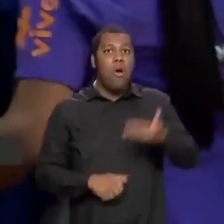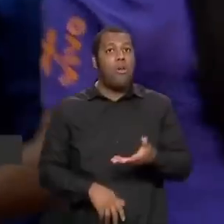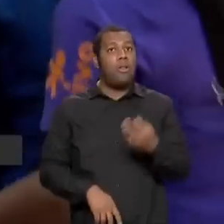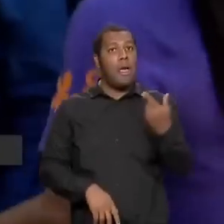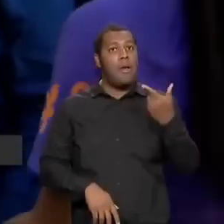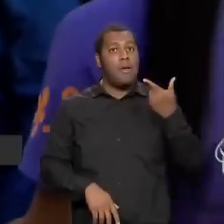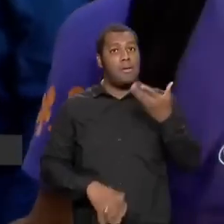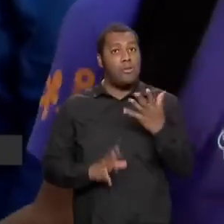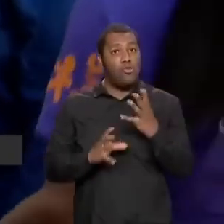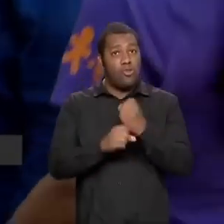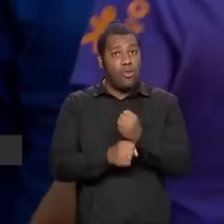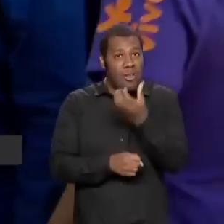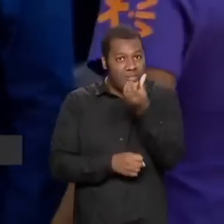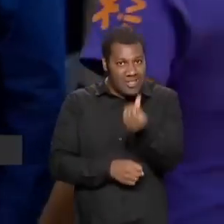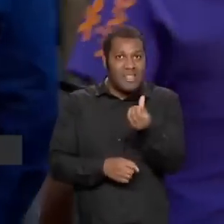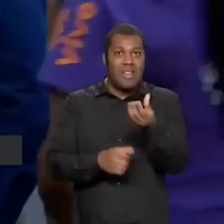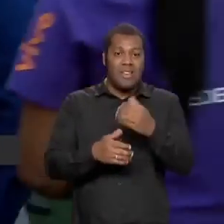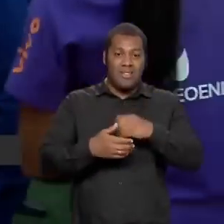Marta.